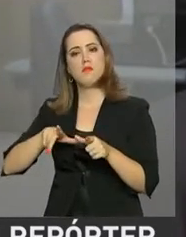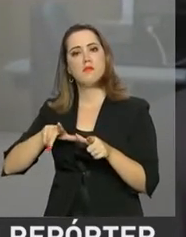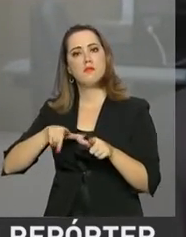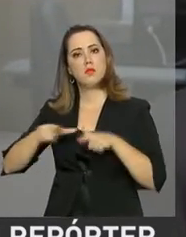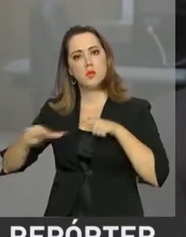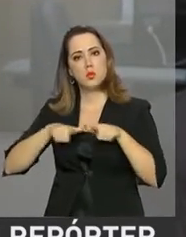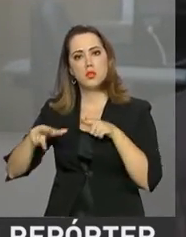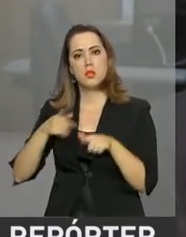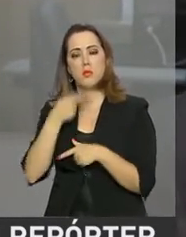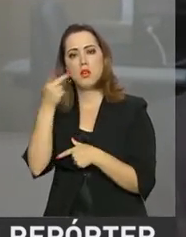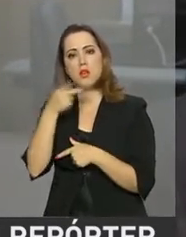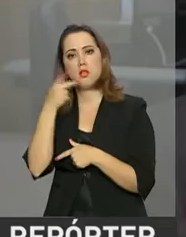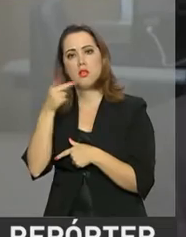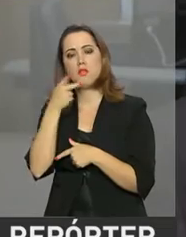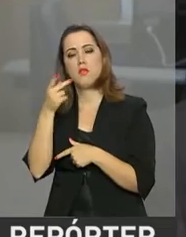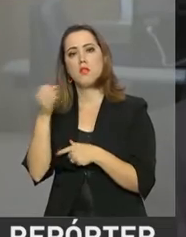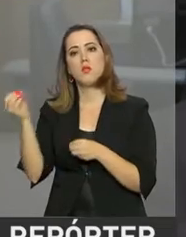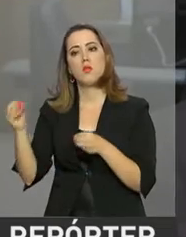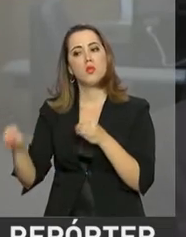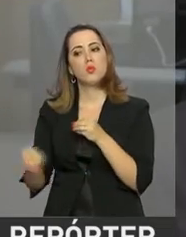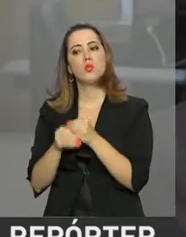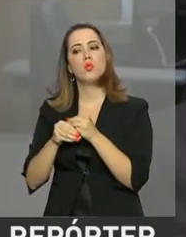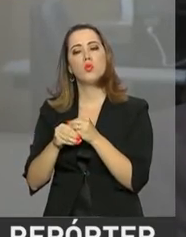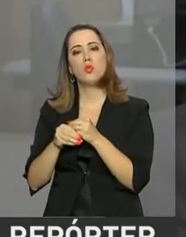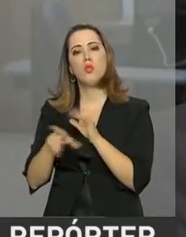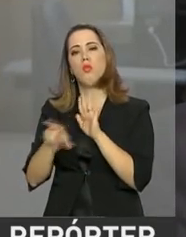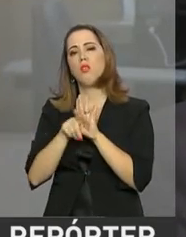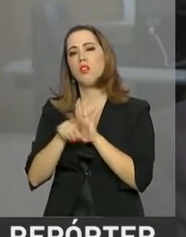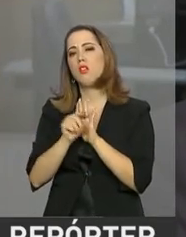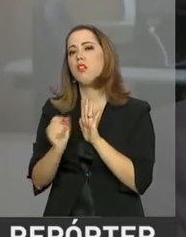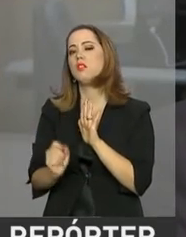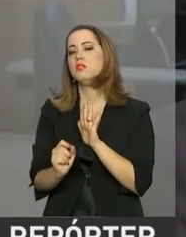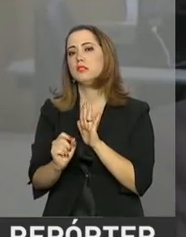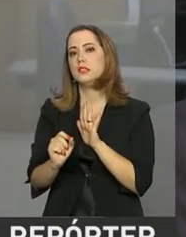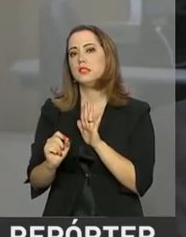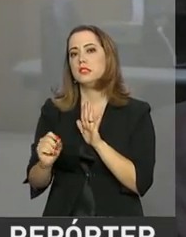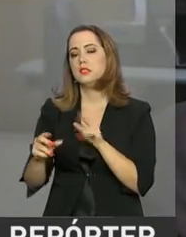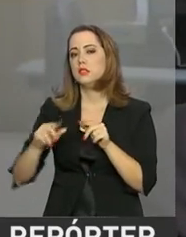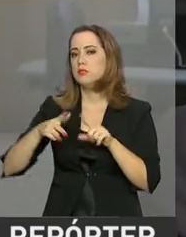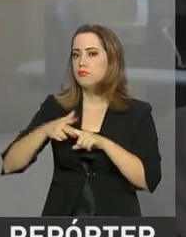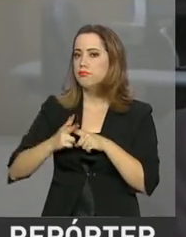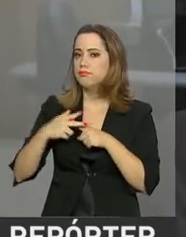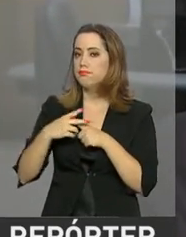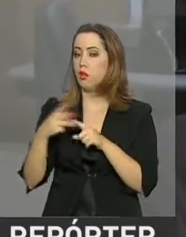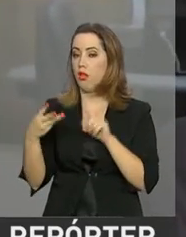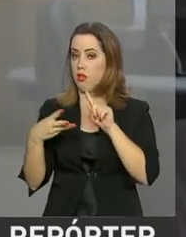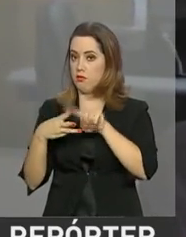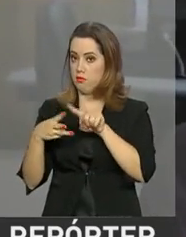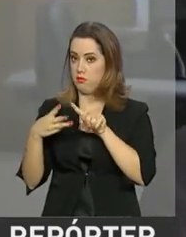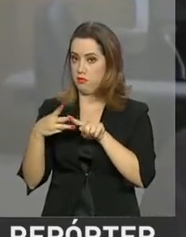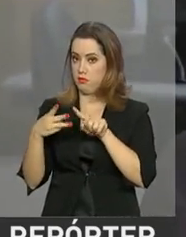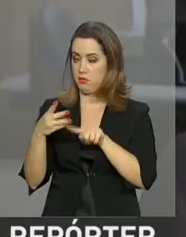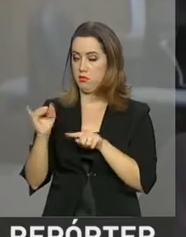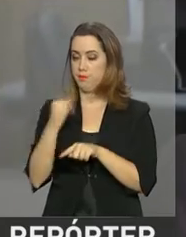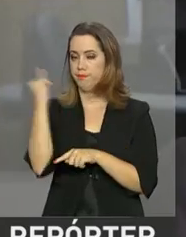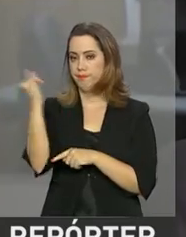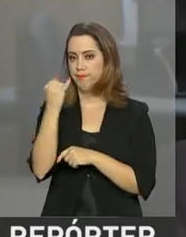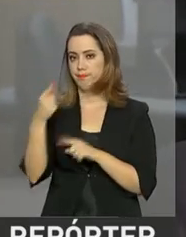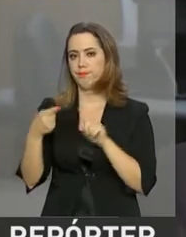atualização da legislação trabalhista ela se estabelece em três eixos que são fundamentais